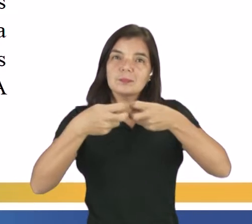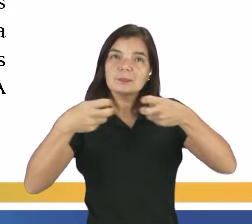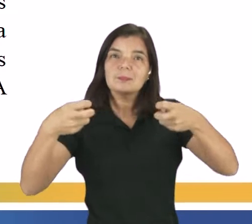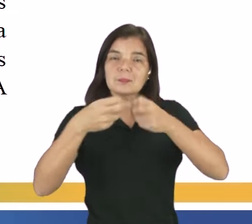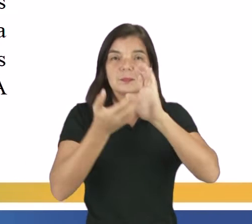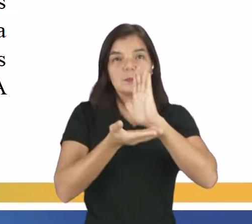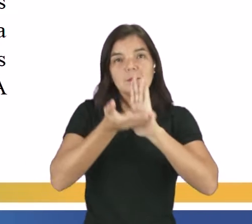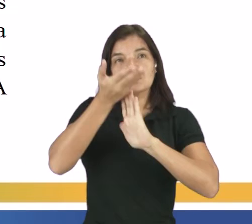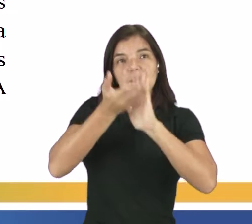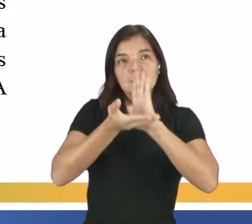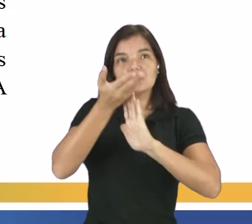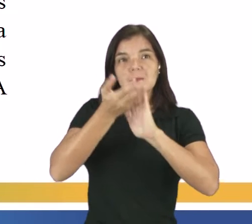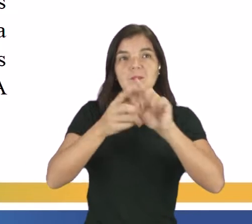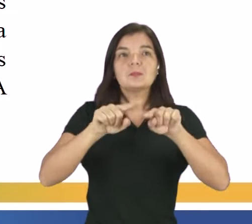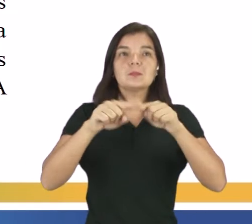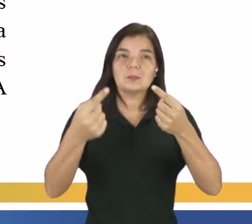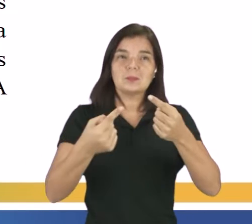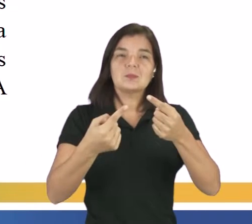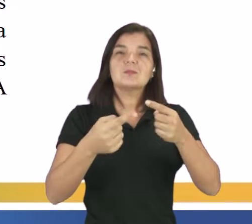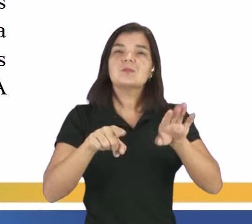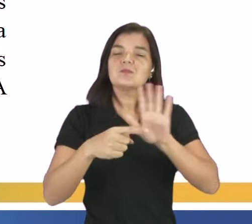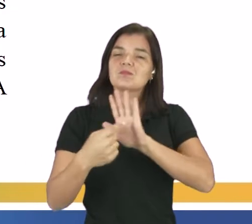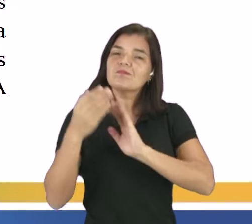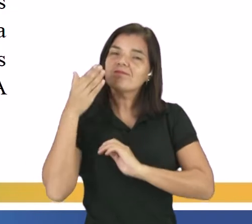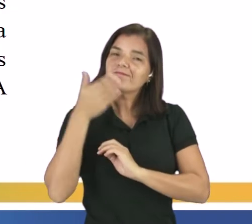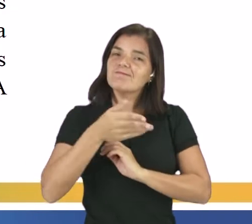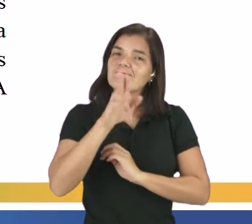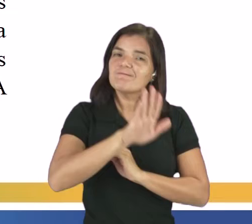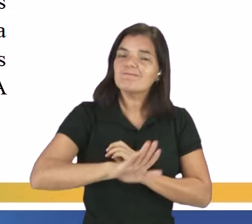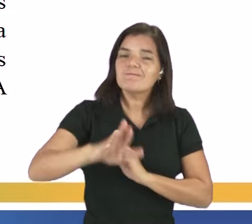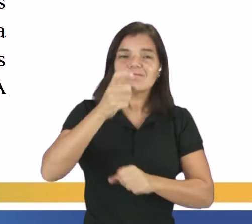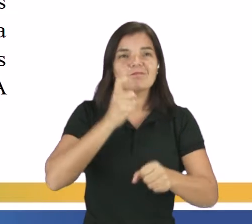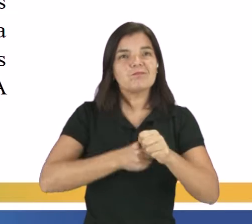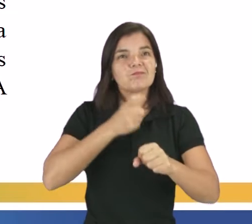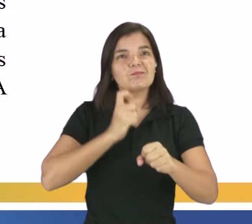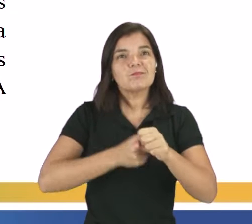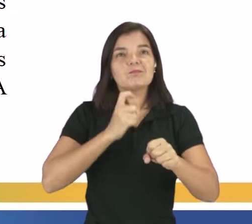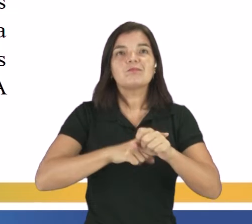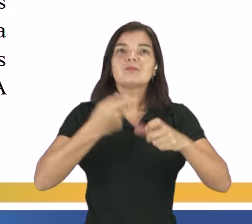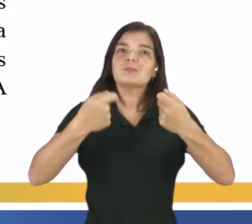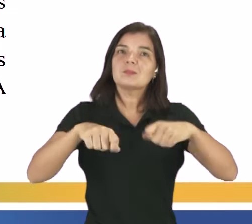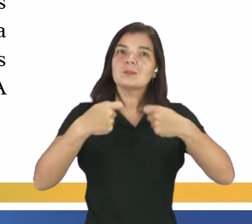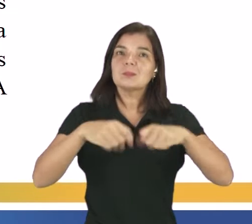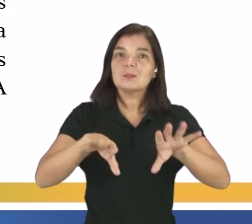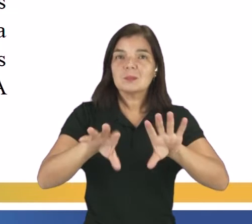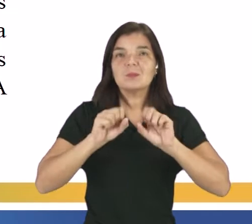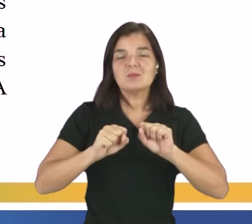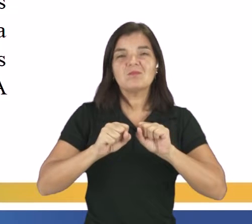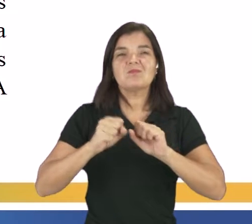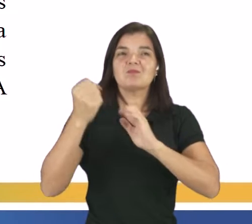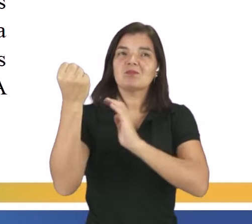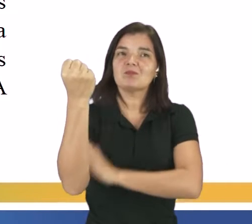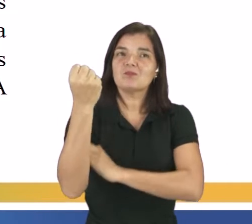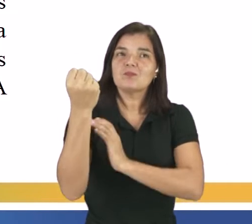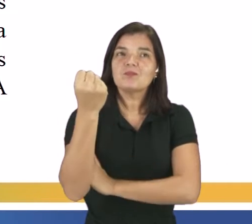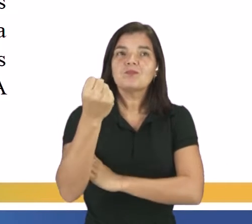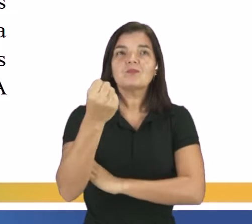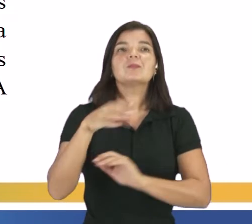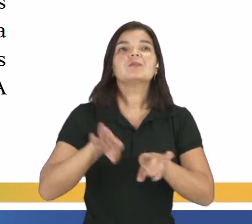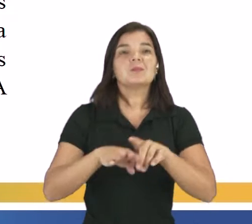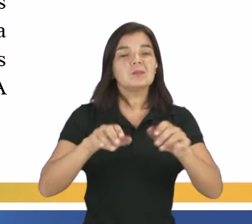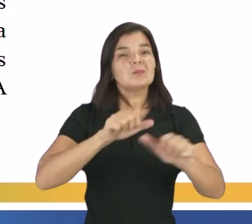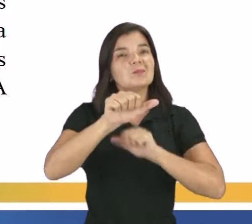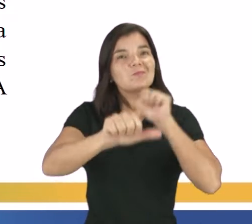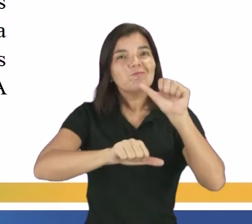constantes elásticas elevadas são geralmente mais duros, pois precisam receber uma grande intensidade de